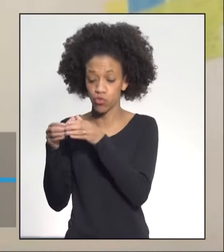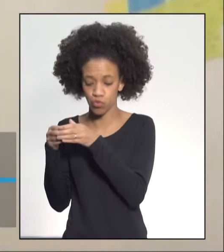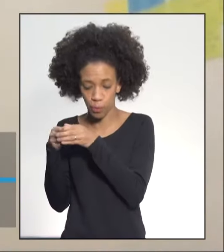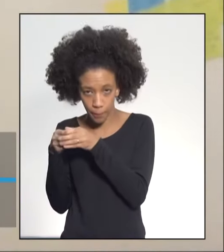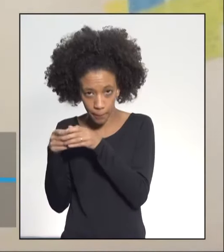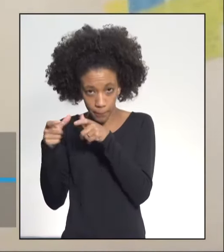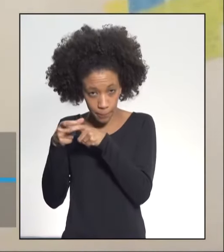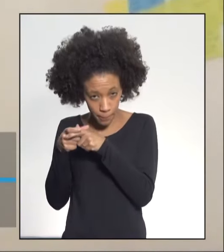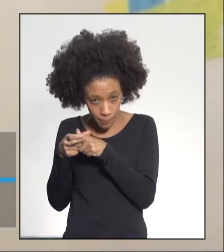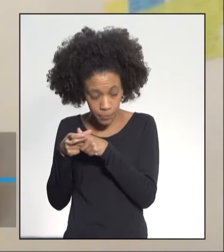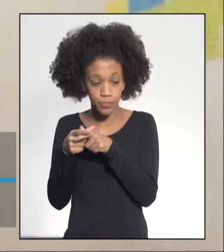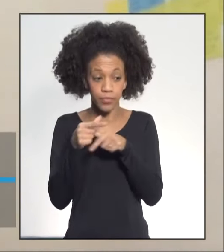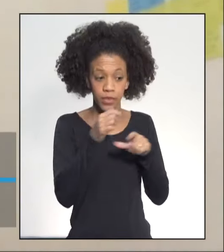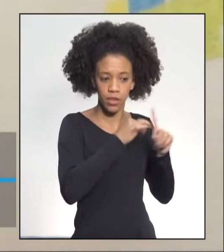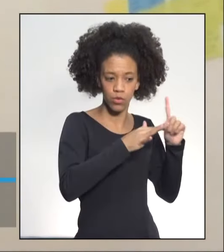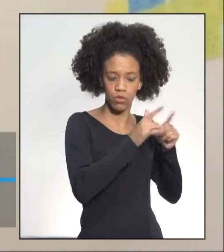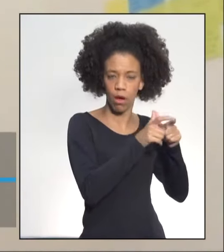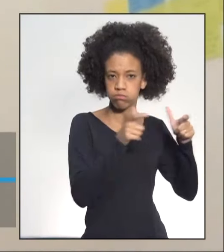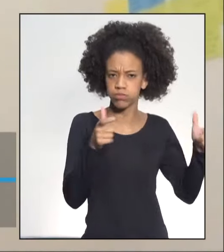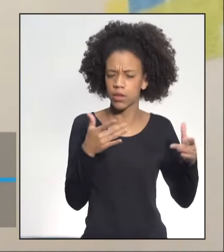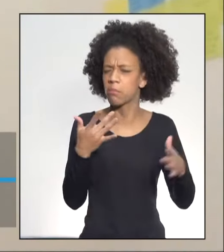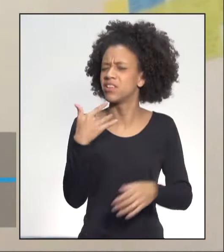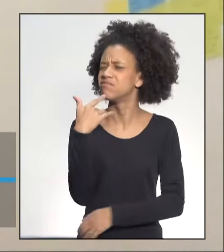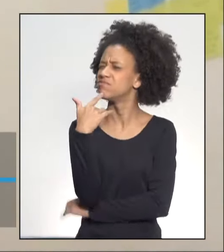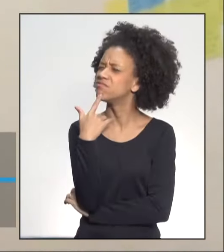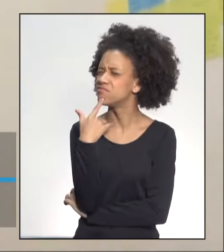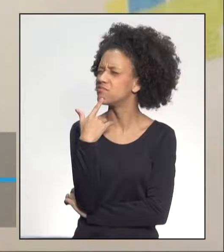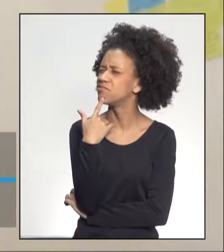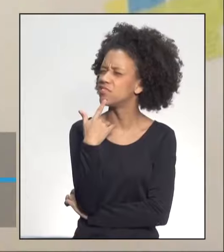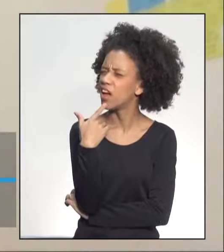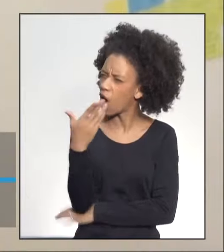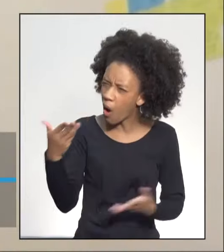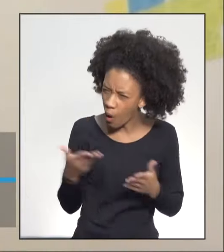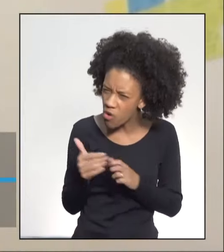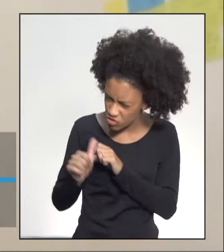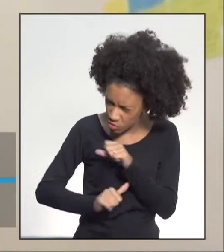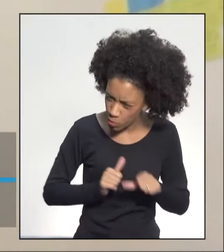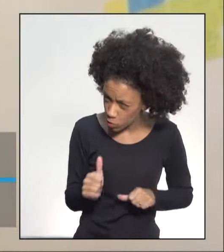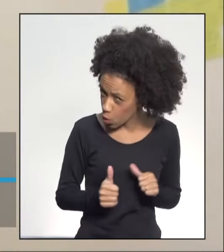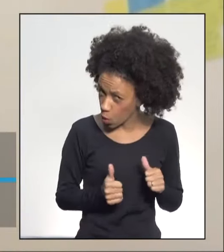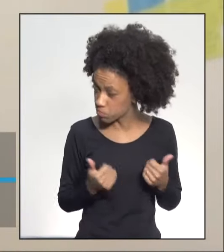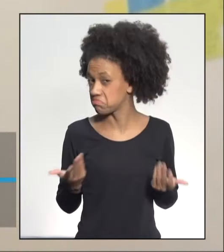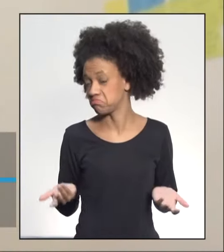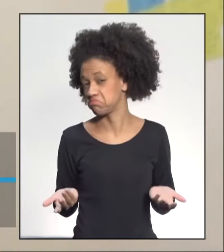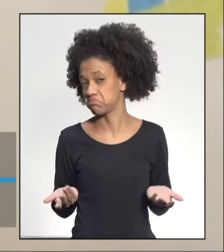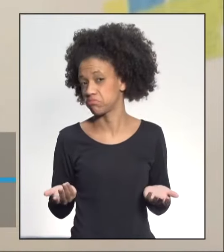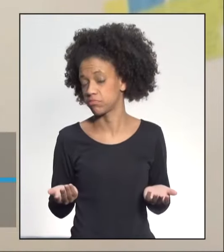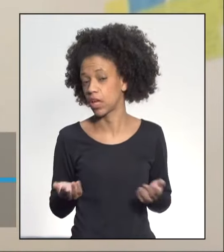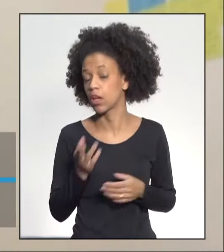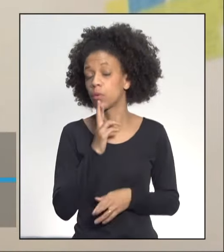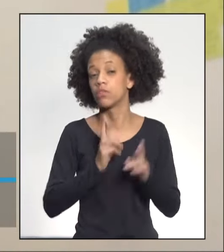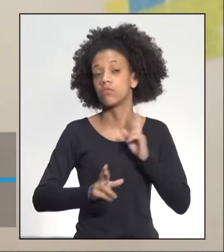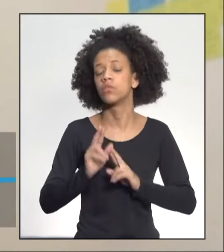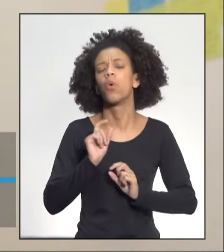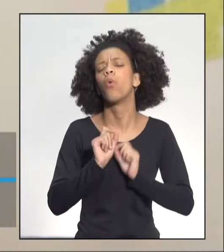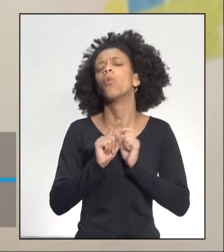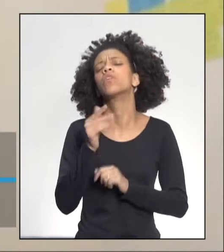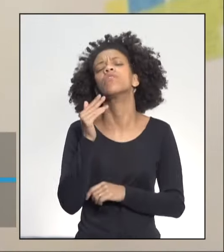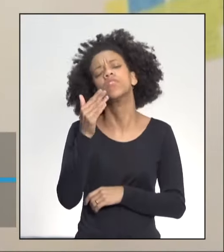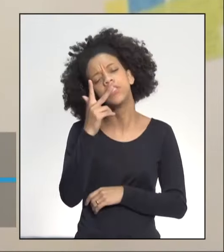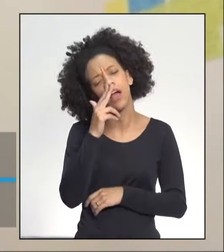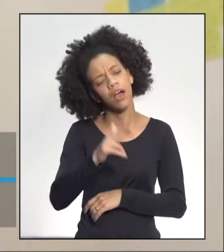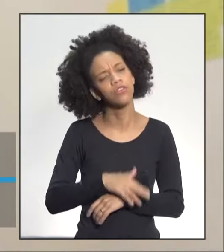Só que, será que as coisas mudaram hoje? O que você acha? O o pessoal vai achar aí, Ju? Enquanto eles colocam aí, o que você acha?